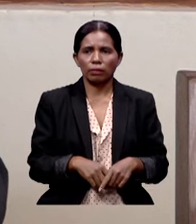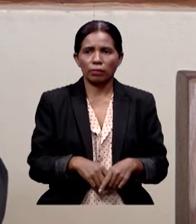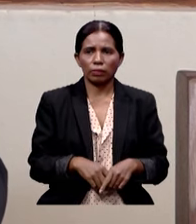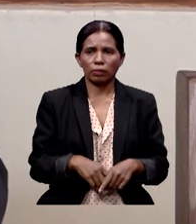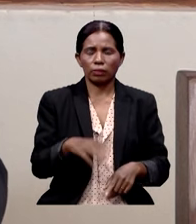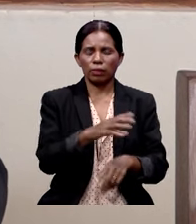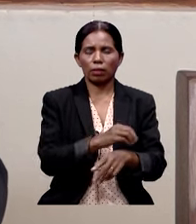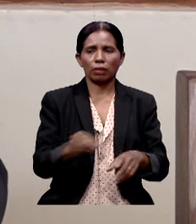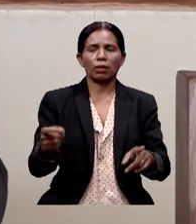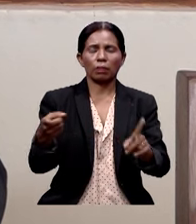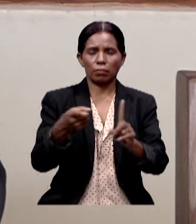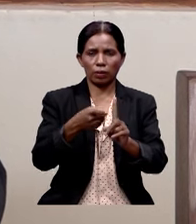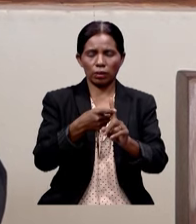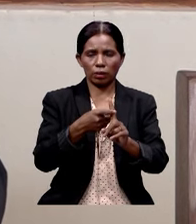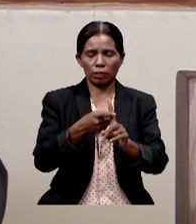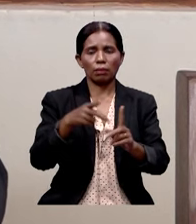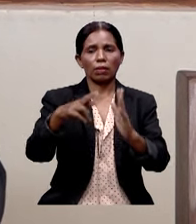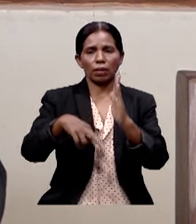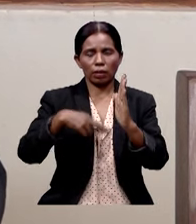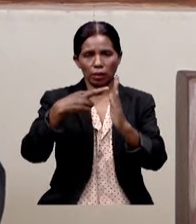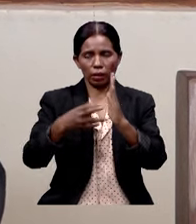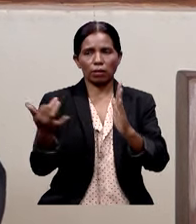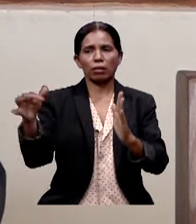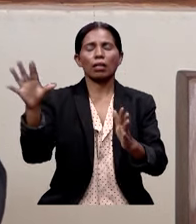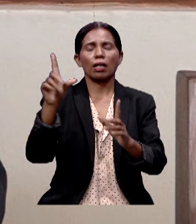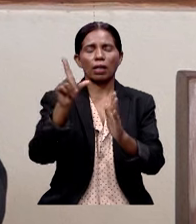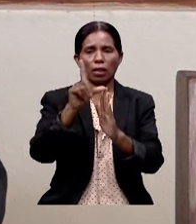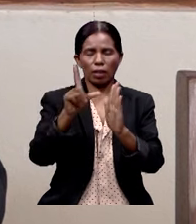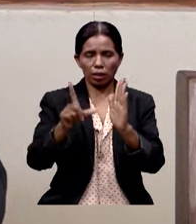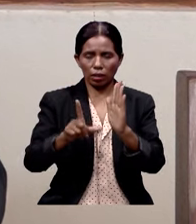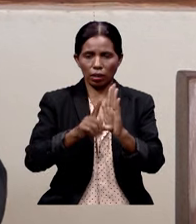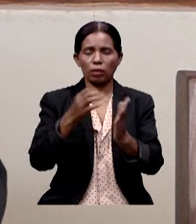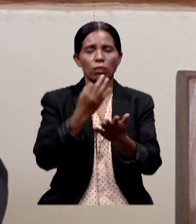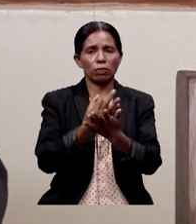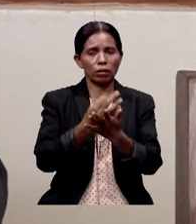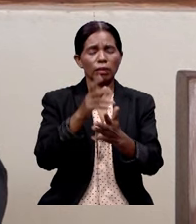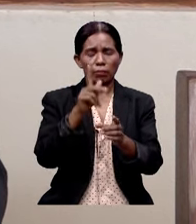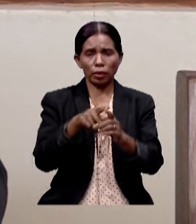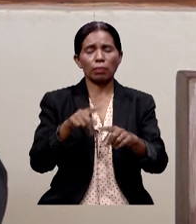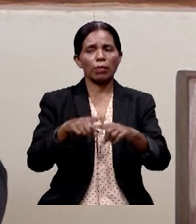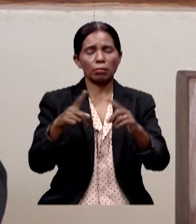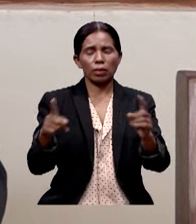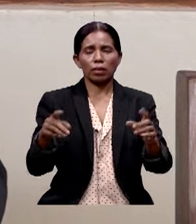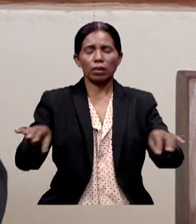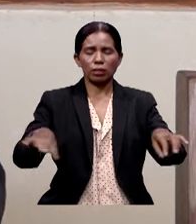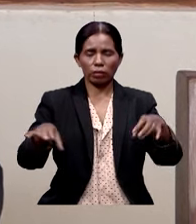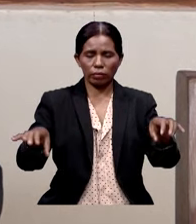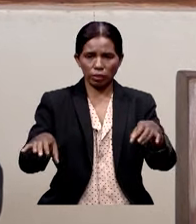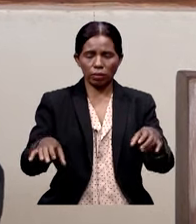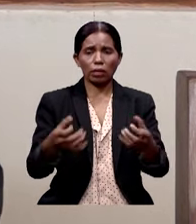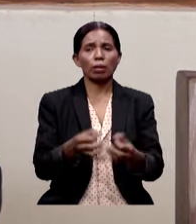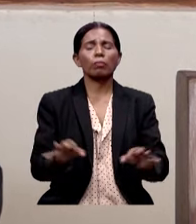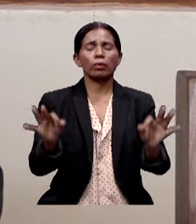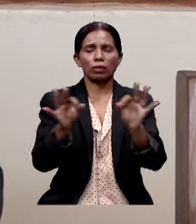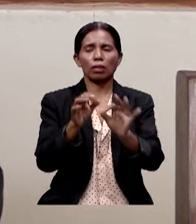Noruega ples va regras va lei fundo petrolífero né la os ira det mas di nia papel né rasik né né importante